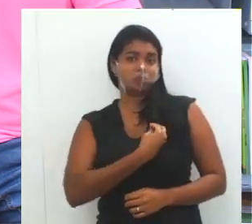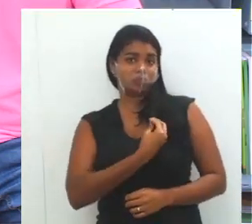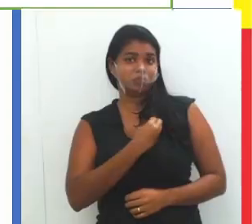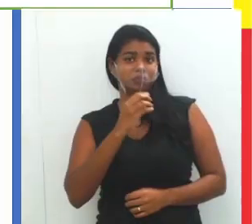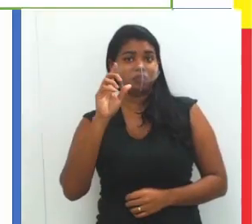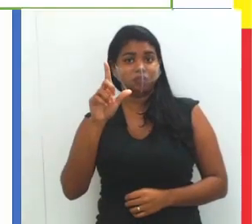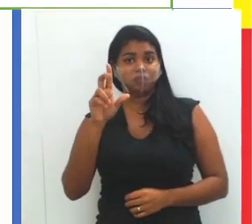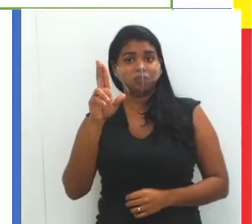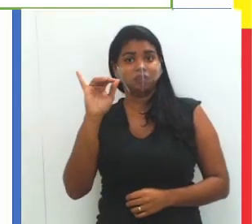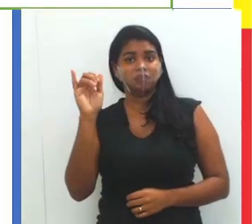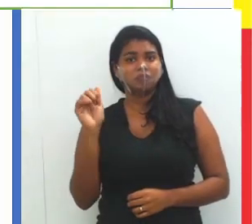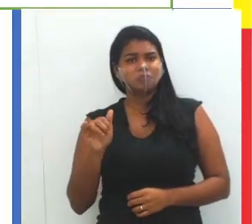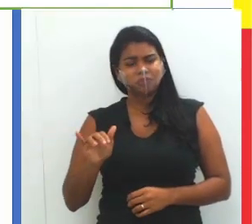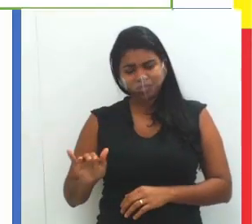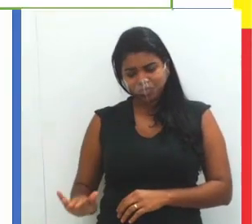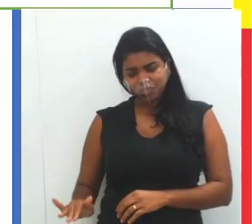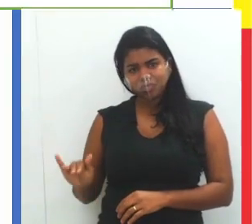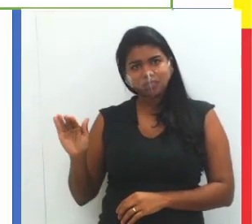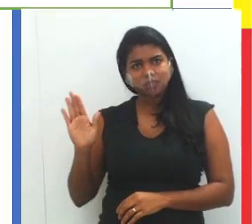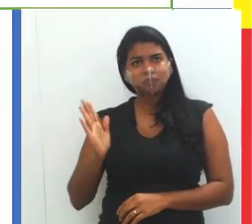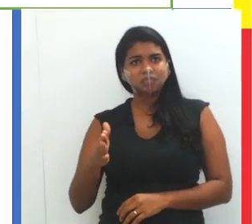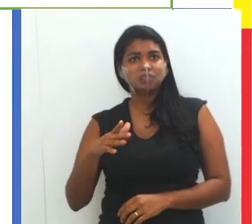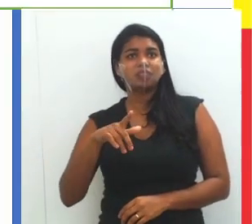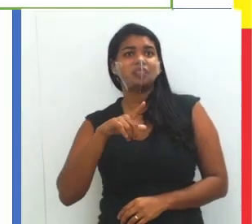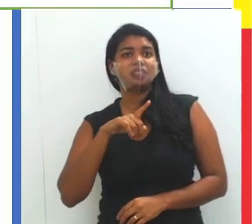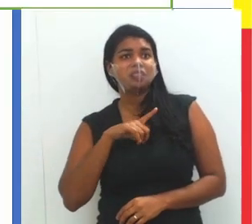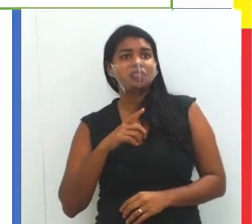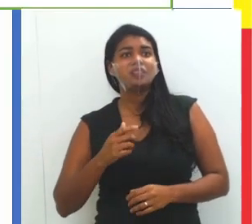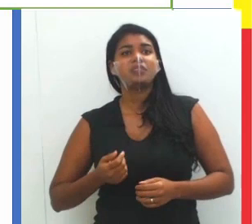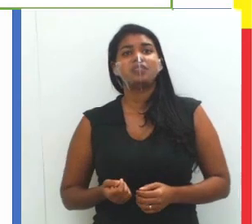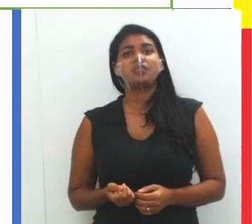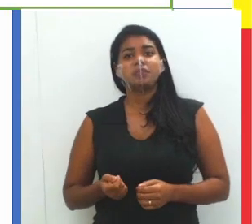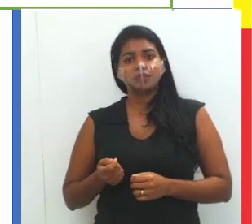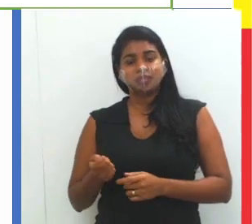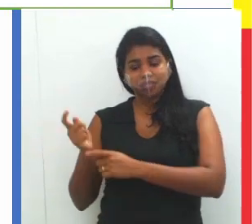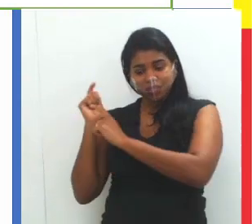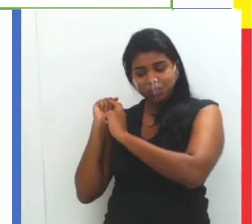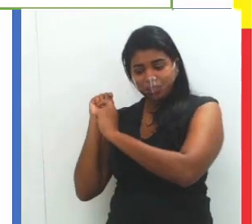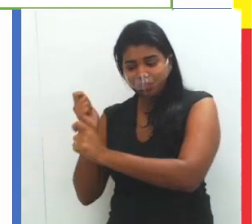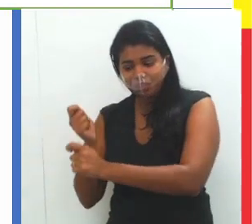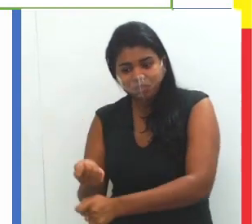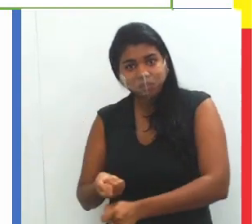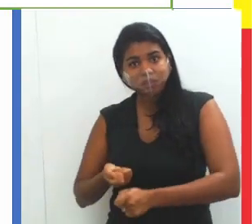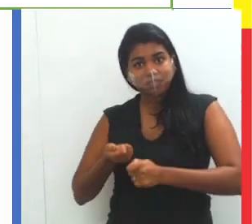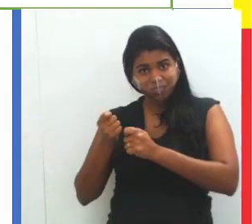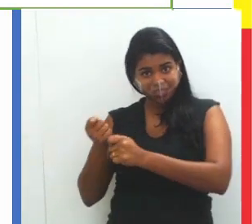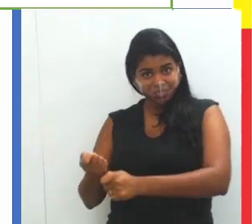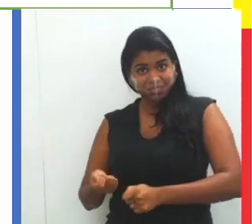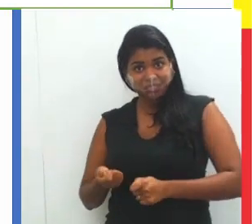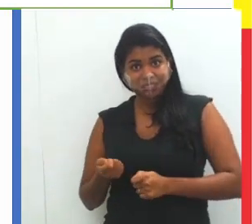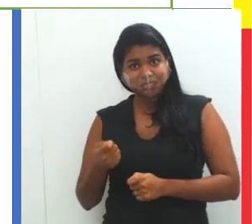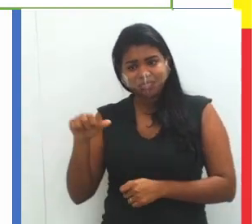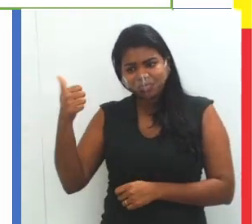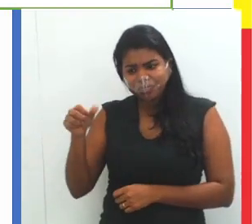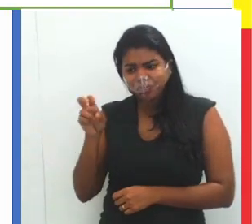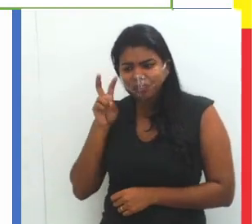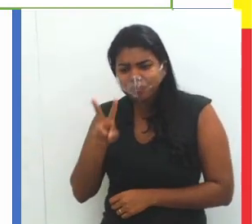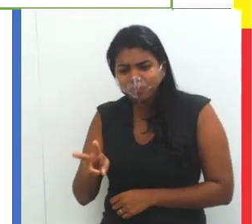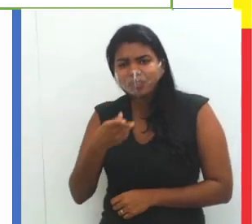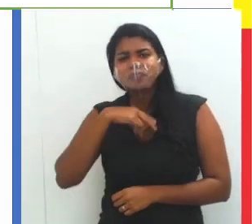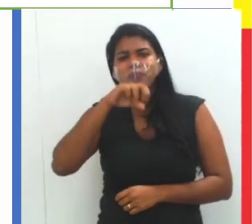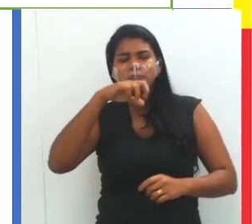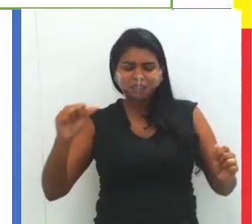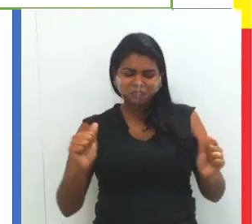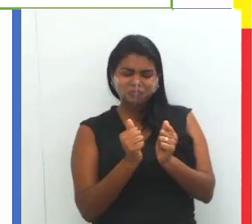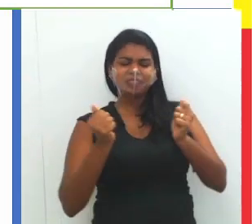Gonzaga. Desde menino, Luiz Gonzaga já pegava na enxada, mas preferia ficar olhando o pai